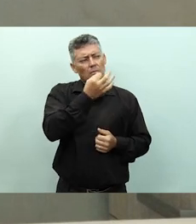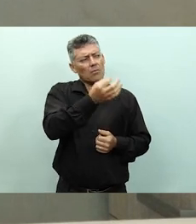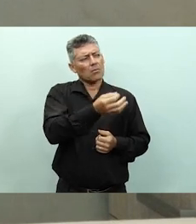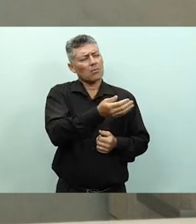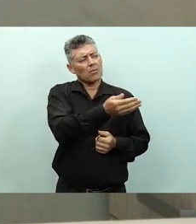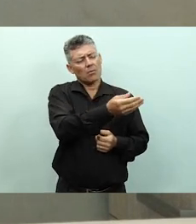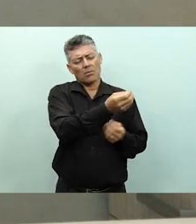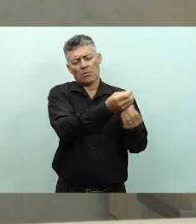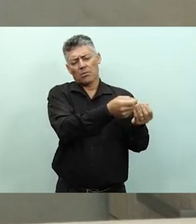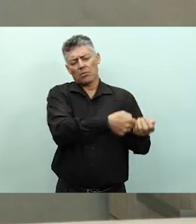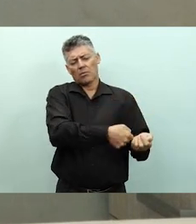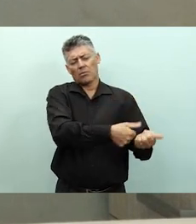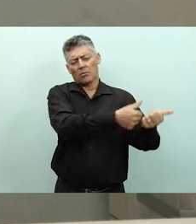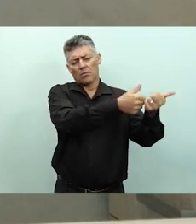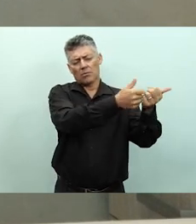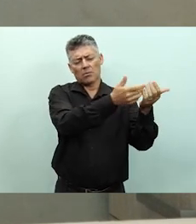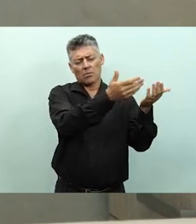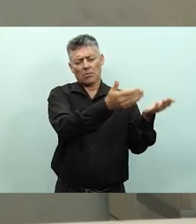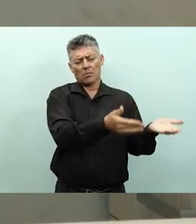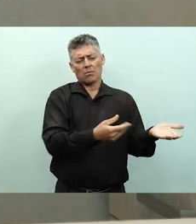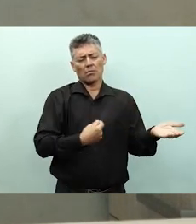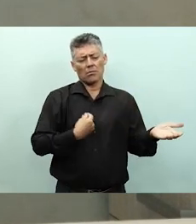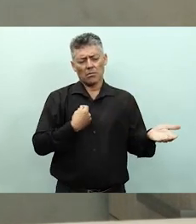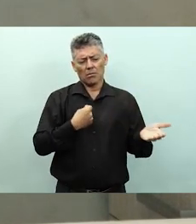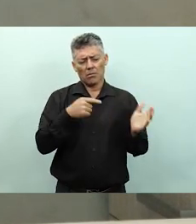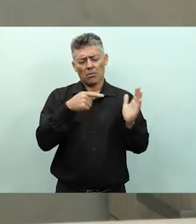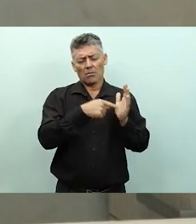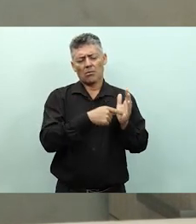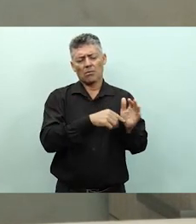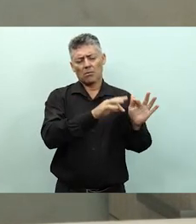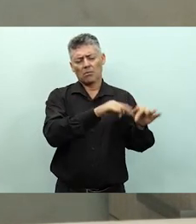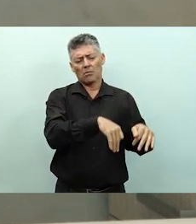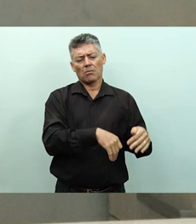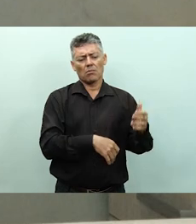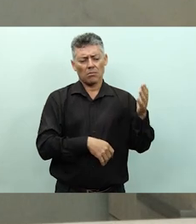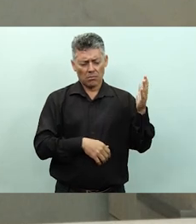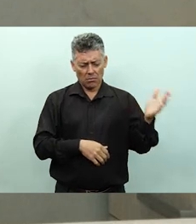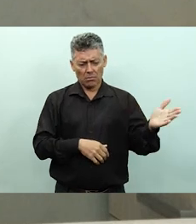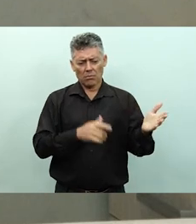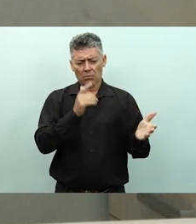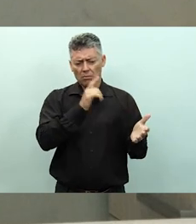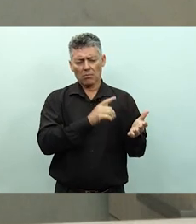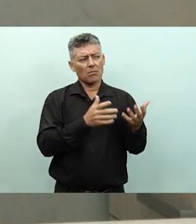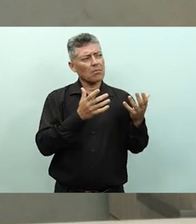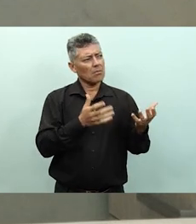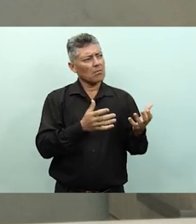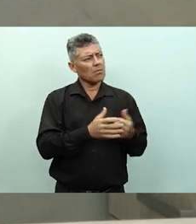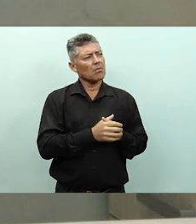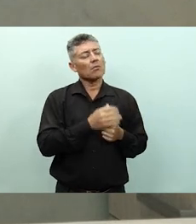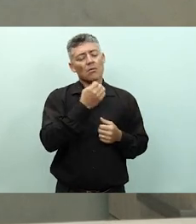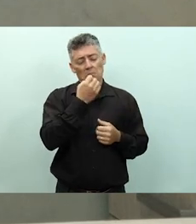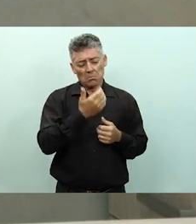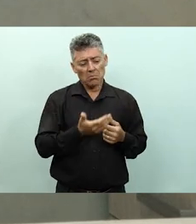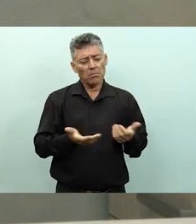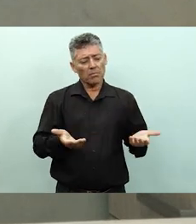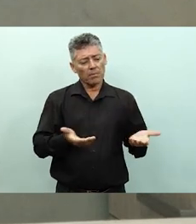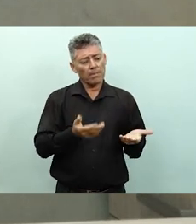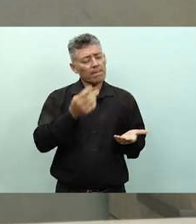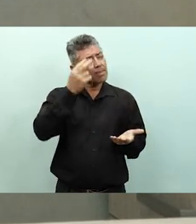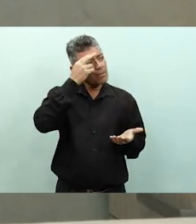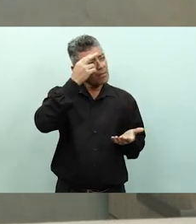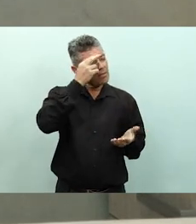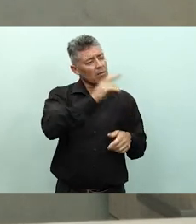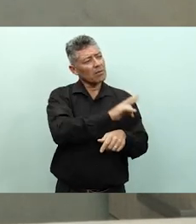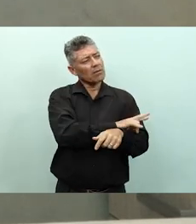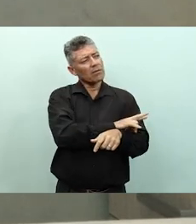um apelido, né, que deram a Vilma num momento importante da sua carreira, que de fato ficou, e que bom que hoje a